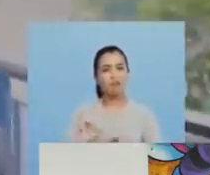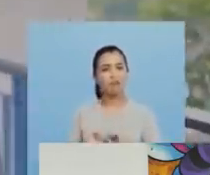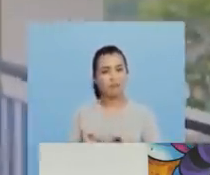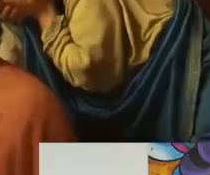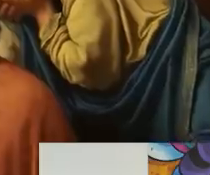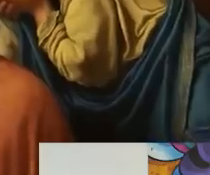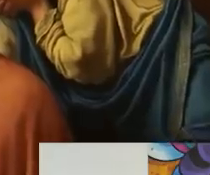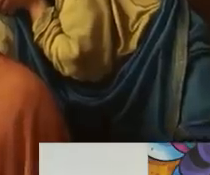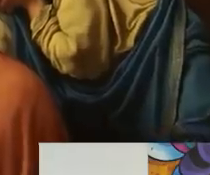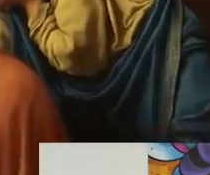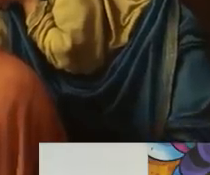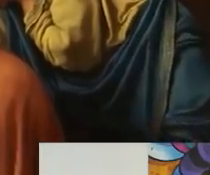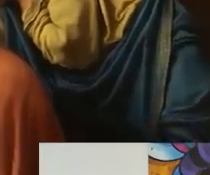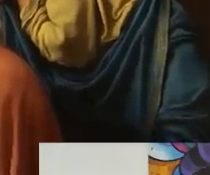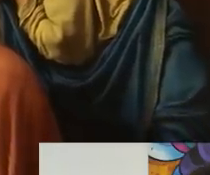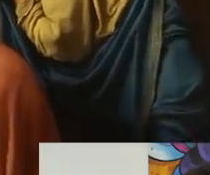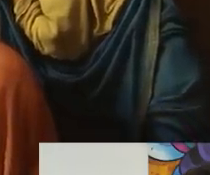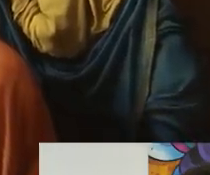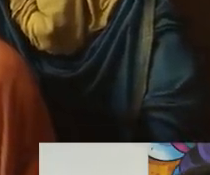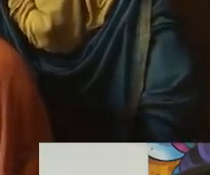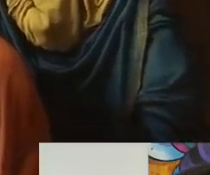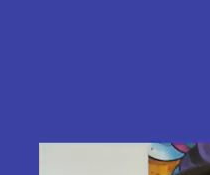sem a criançada.